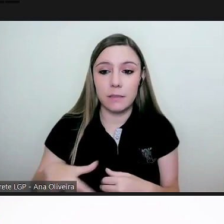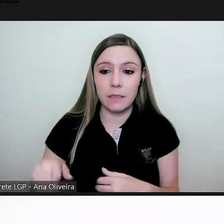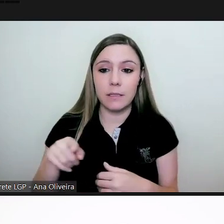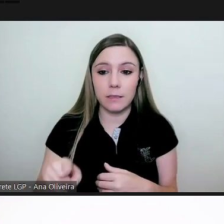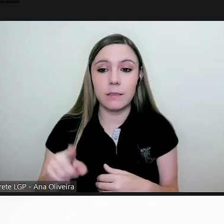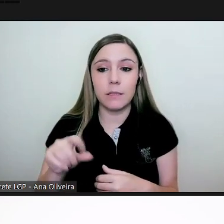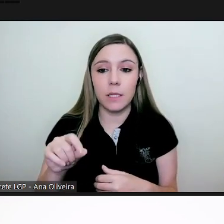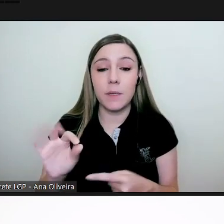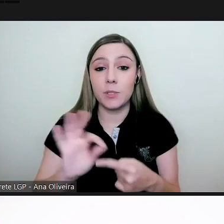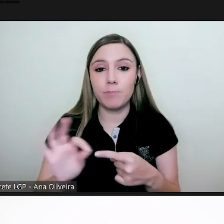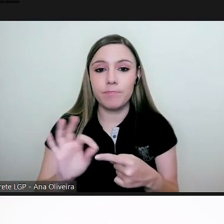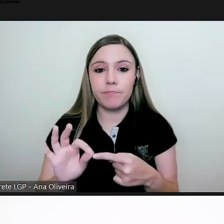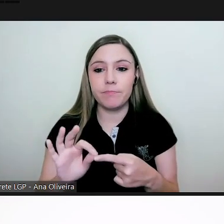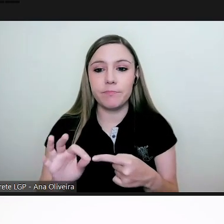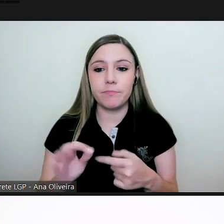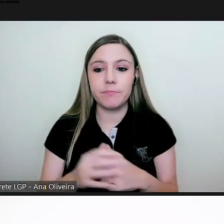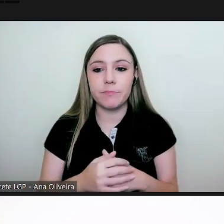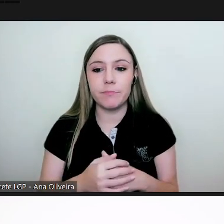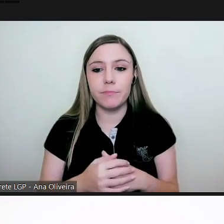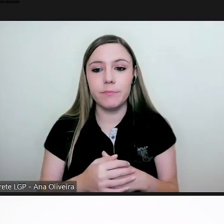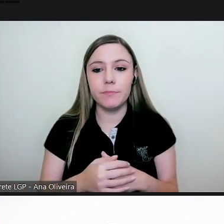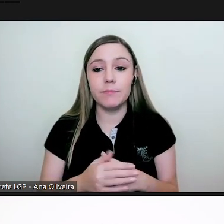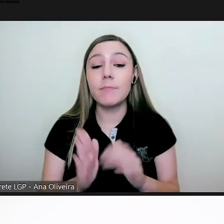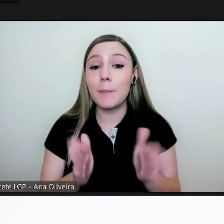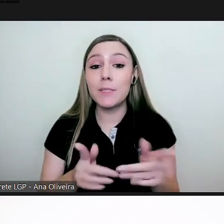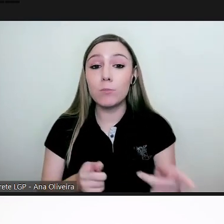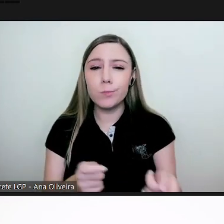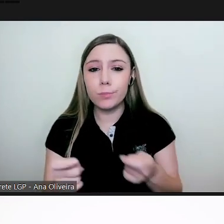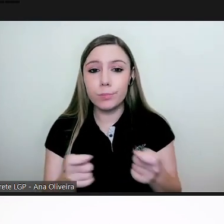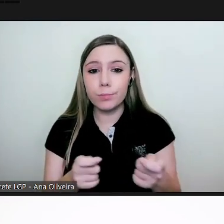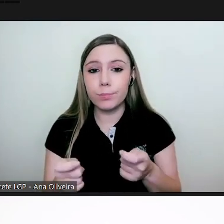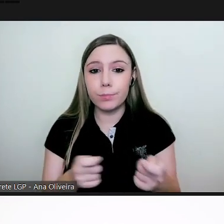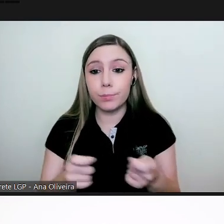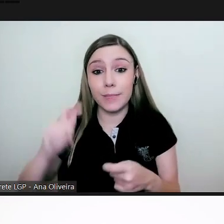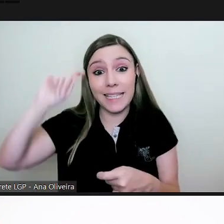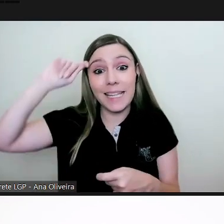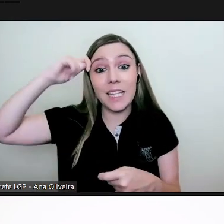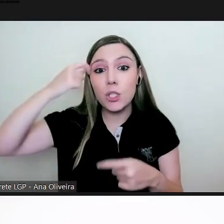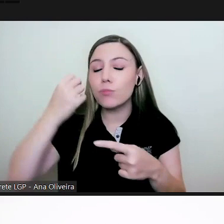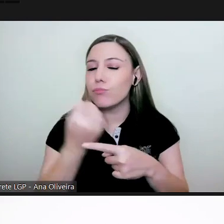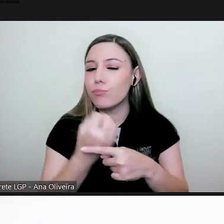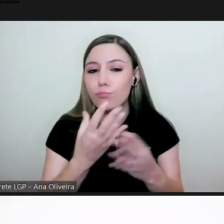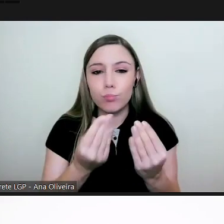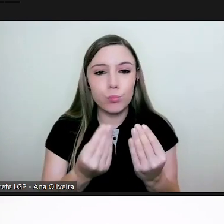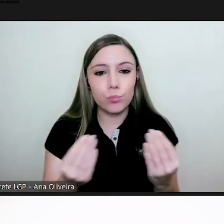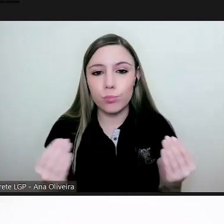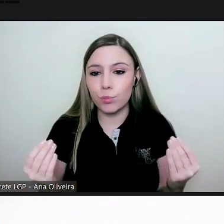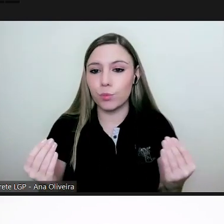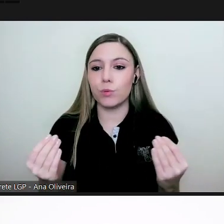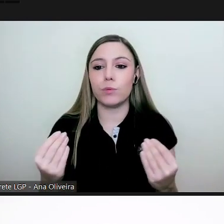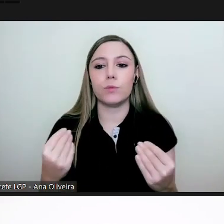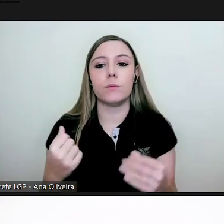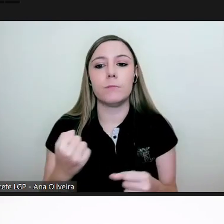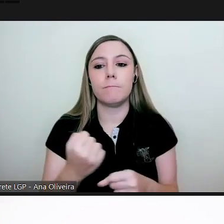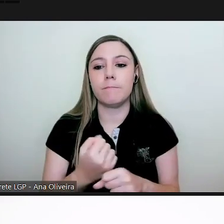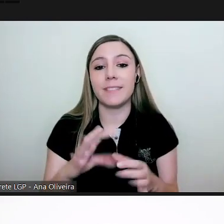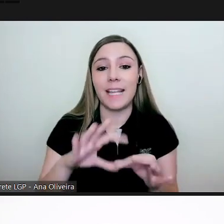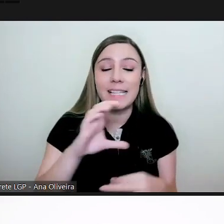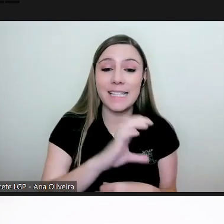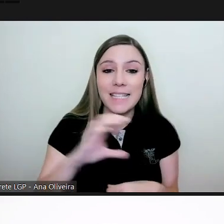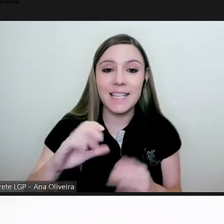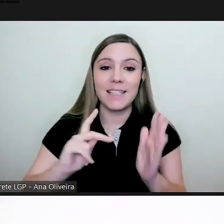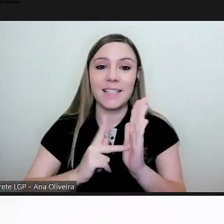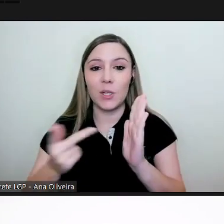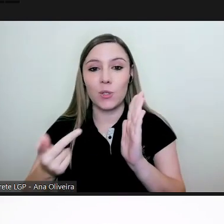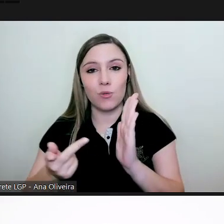em particular. Vai ter que gerir muitos riscos. O serviço da ciência, da